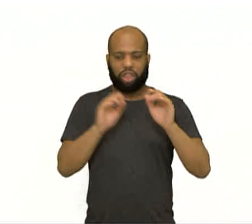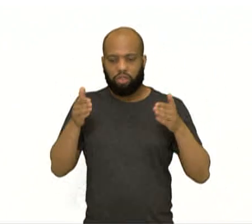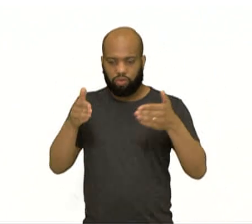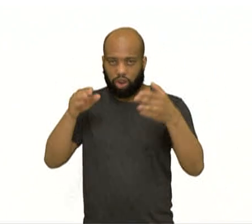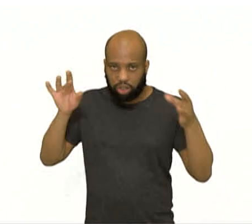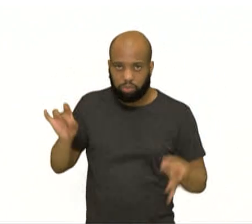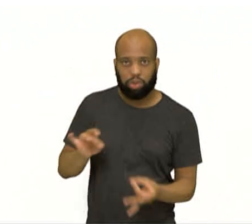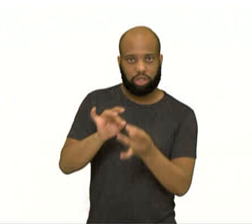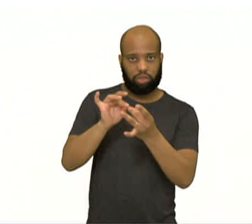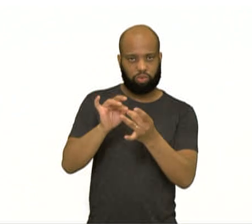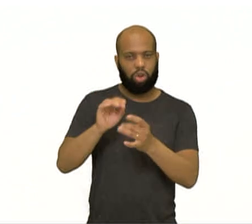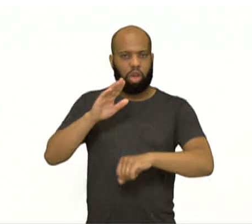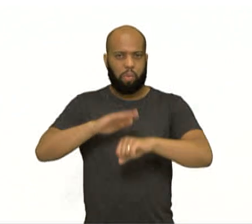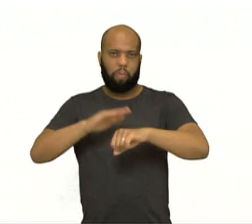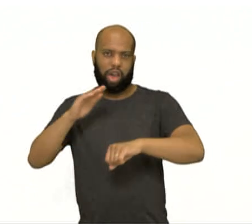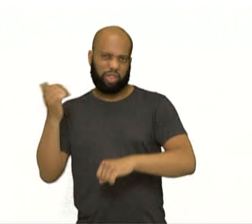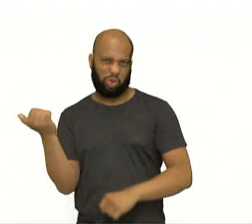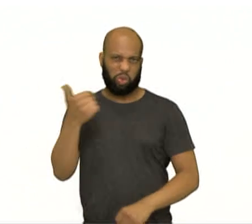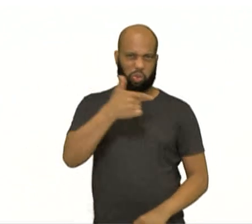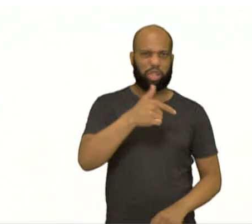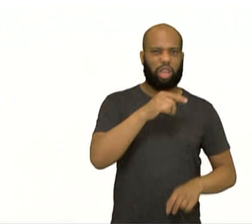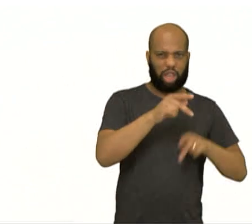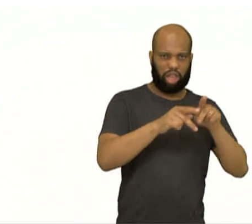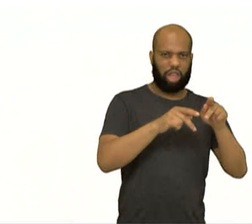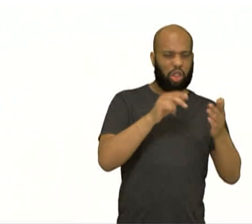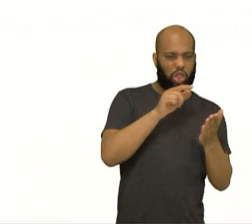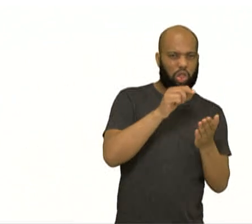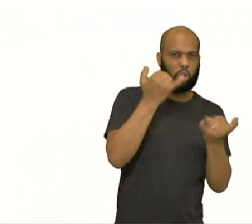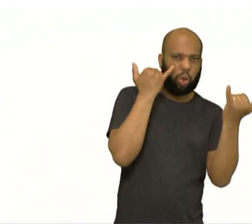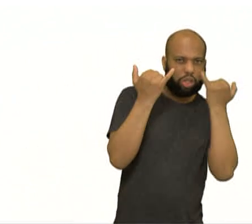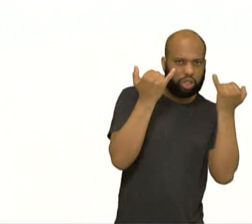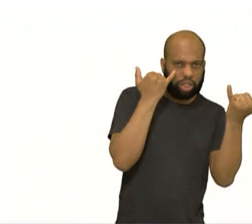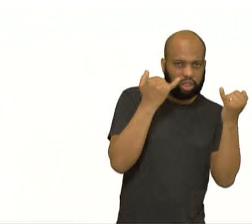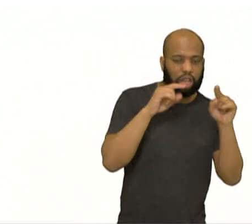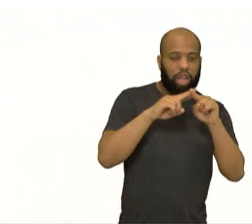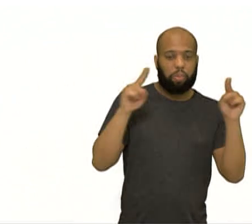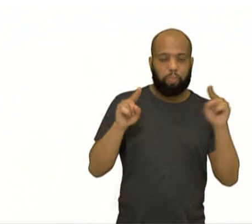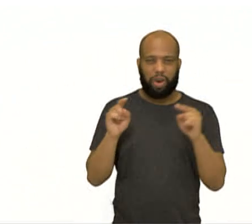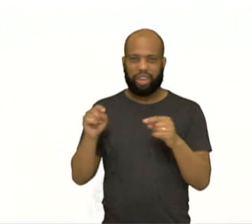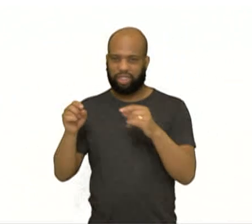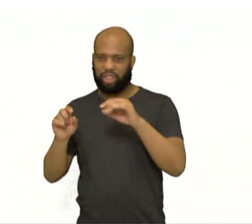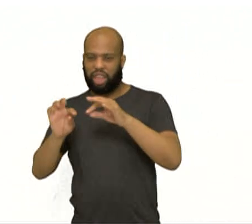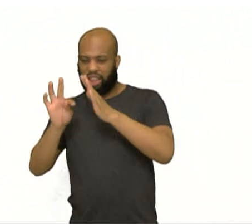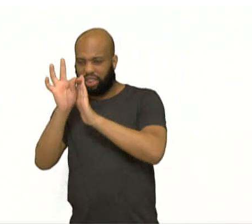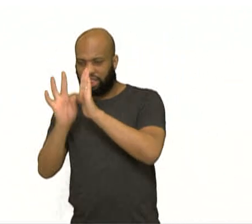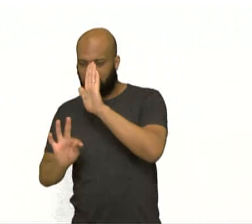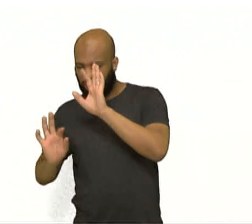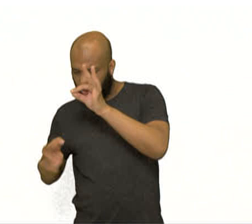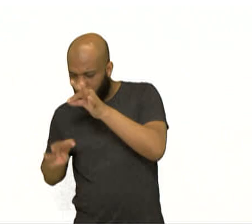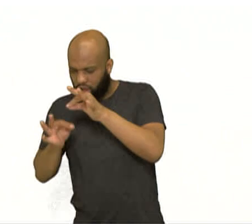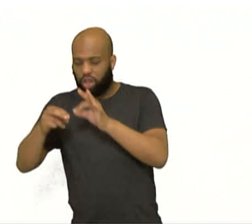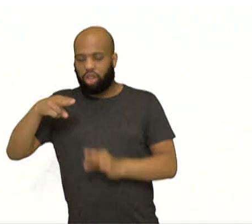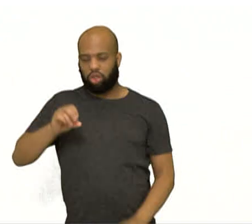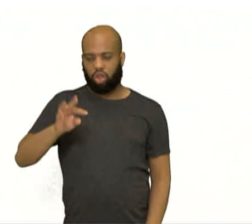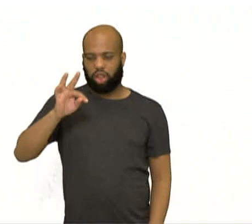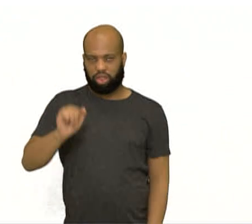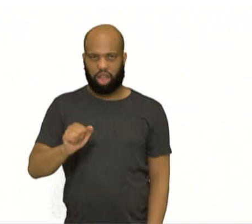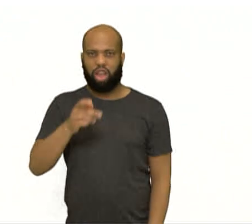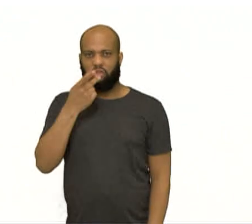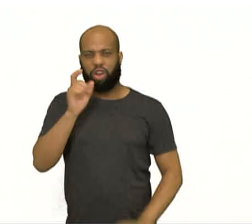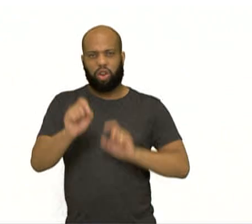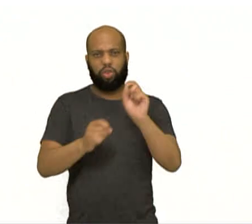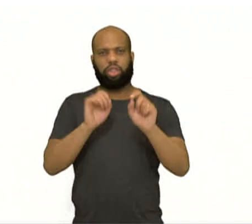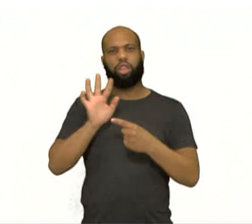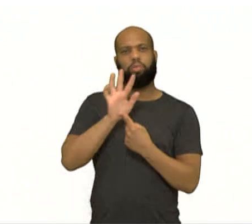notícia, podendo ter um caráter subjetivo que a notícia não tem. Então, uma nota ela é super curtinha, né? Falando lá, passando